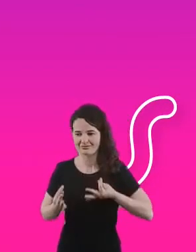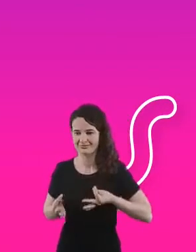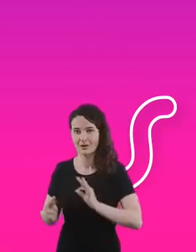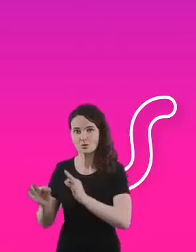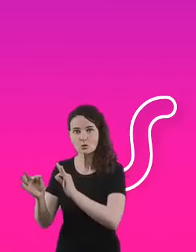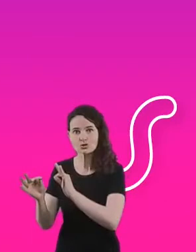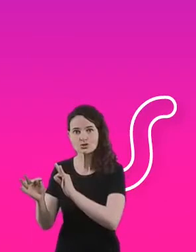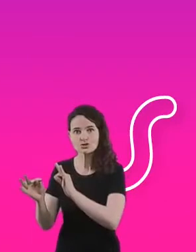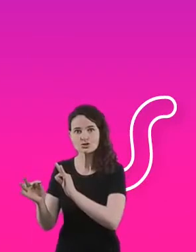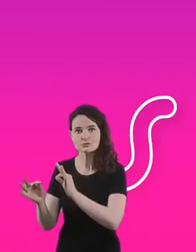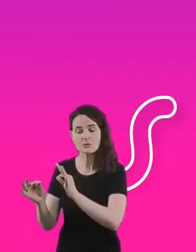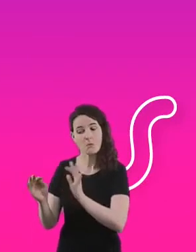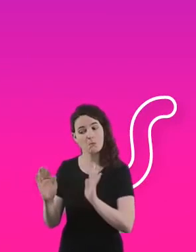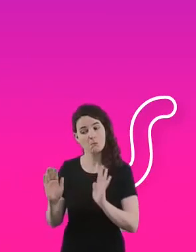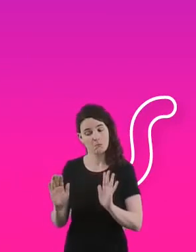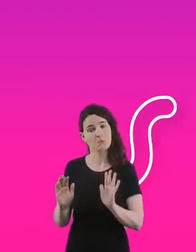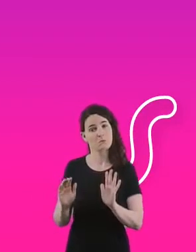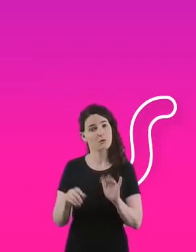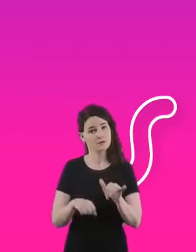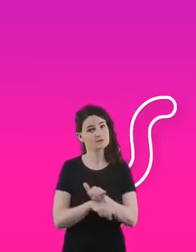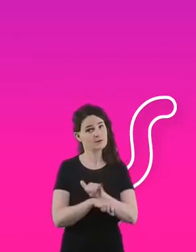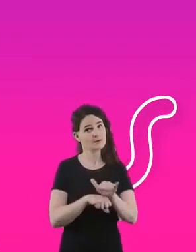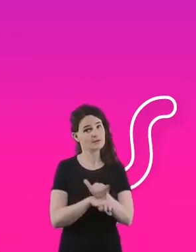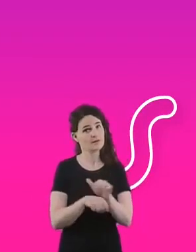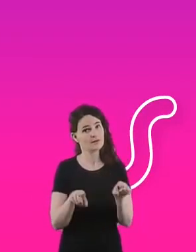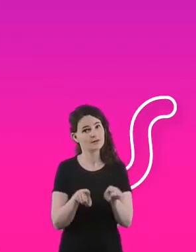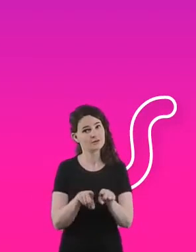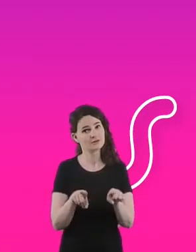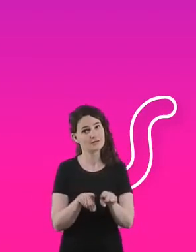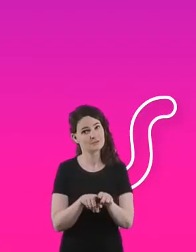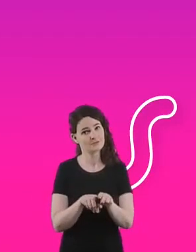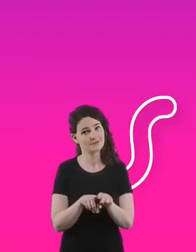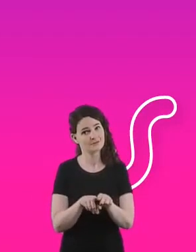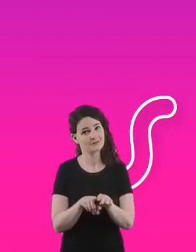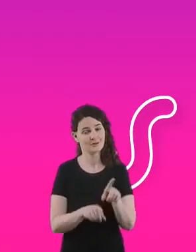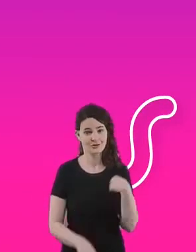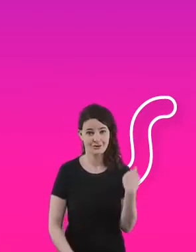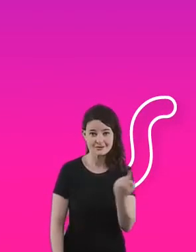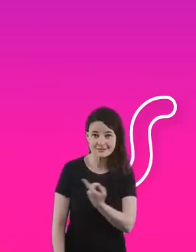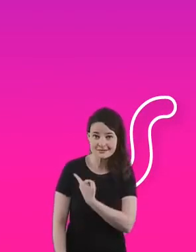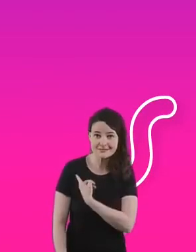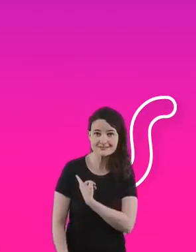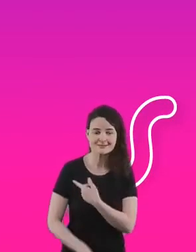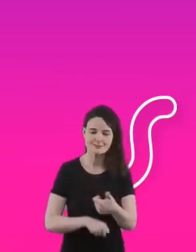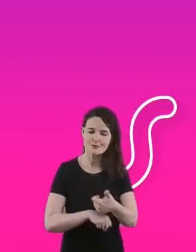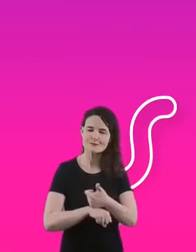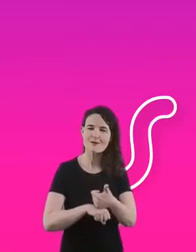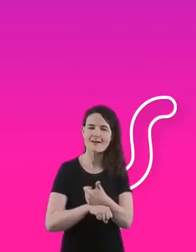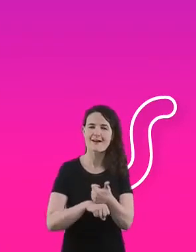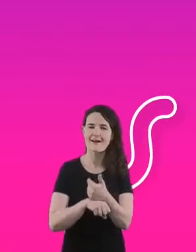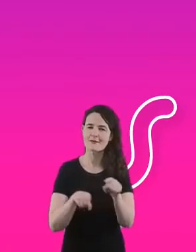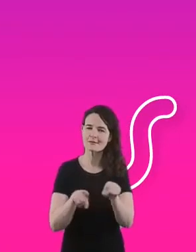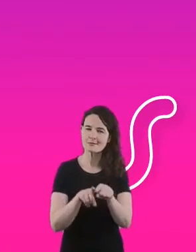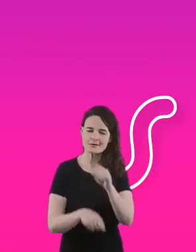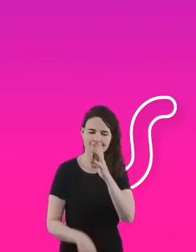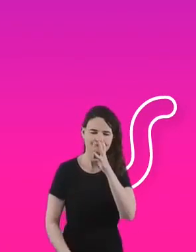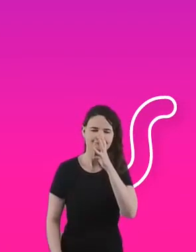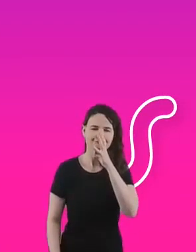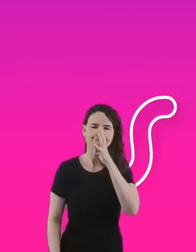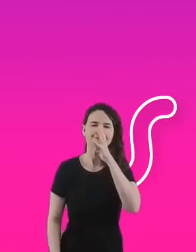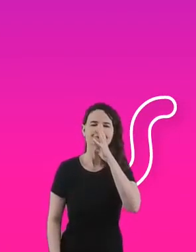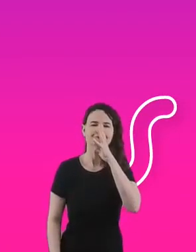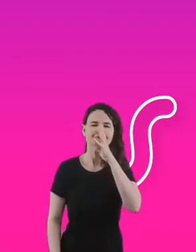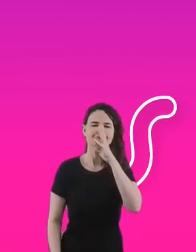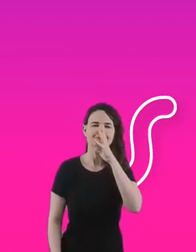escolha, e nós, como admiradores e seres que vivem o afrofuturismo de alguma